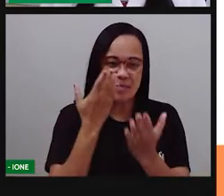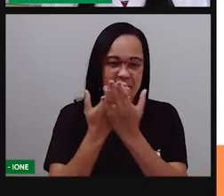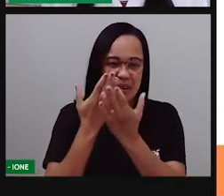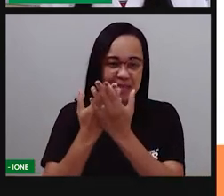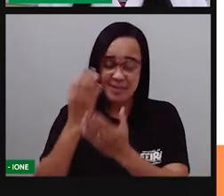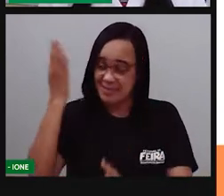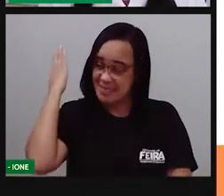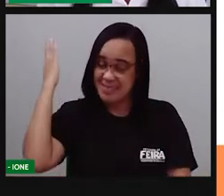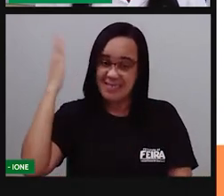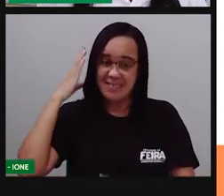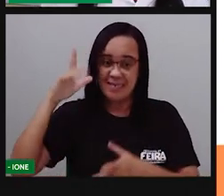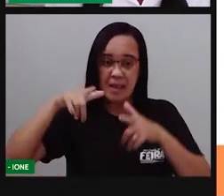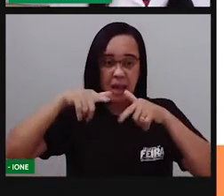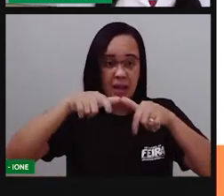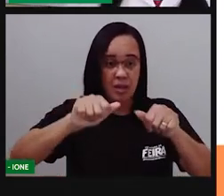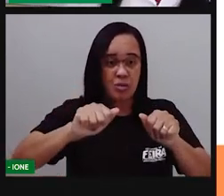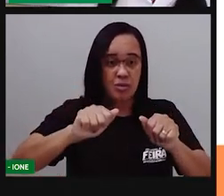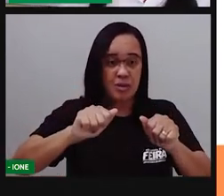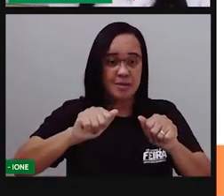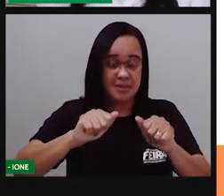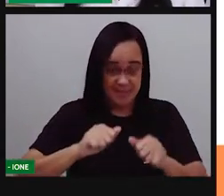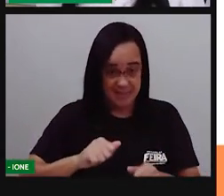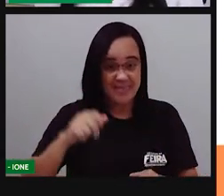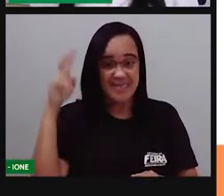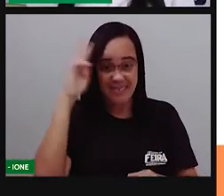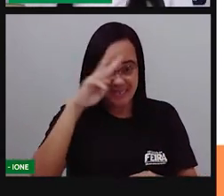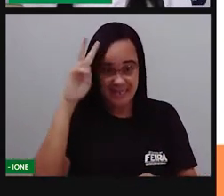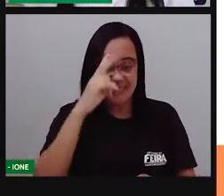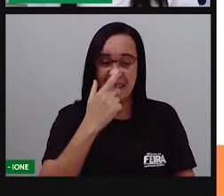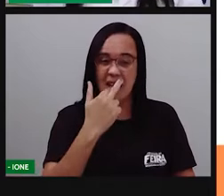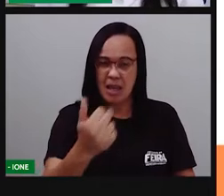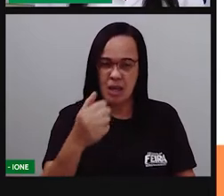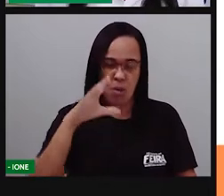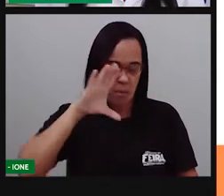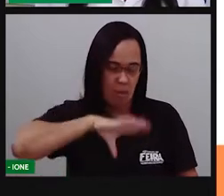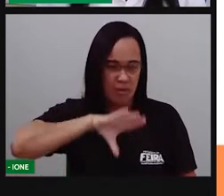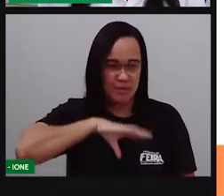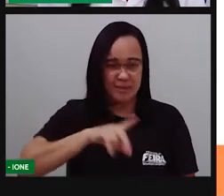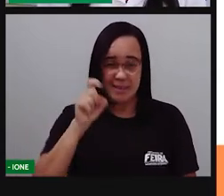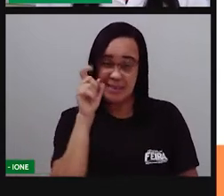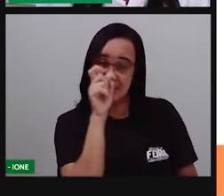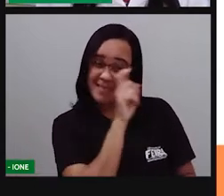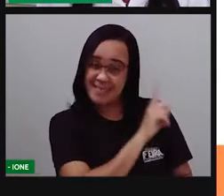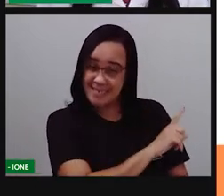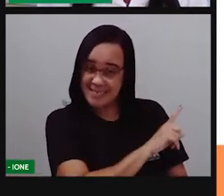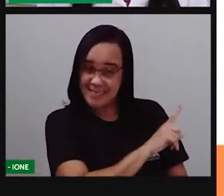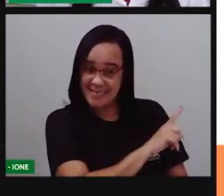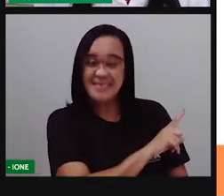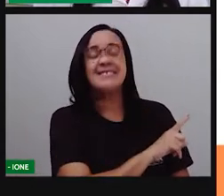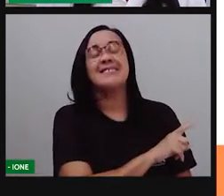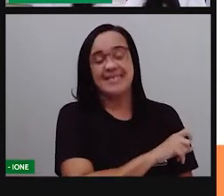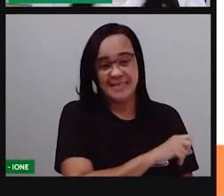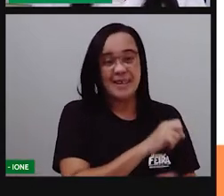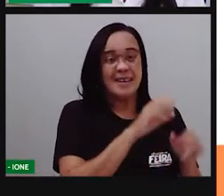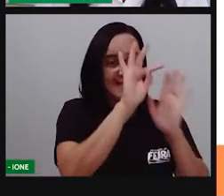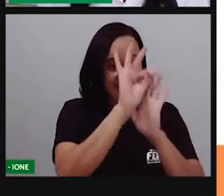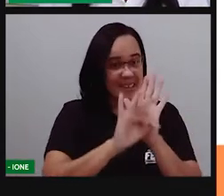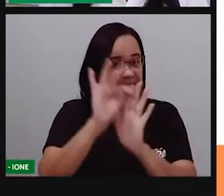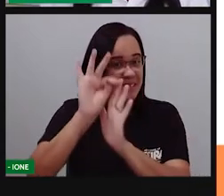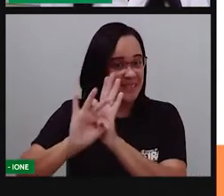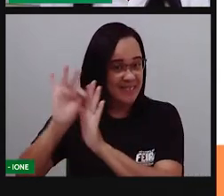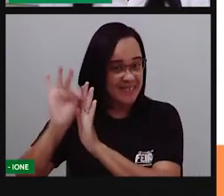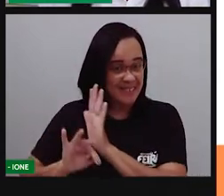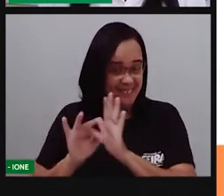os trava-línguas né quem trava-línguas que são e os textos que trazem